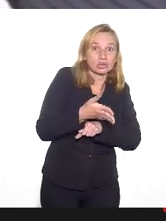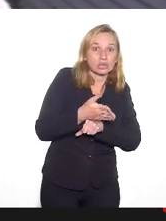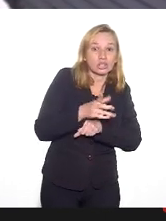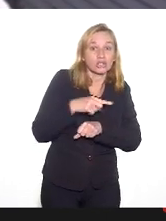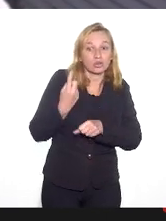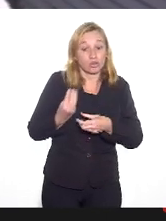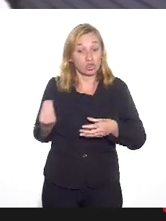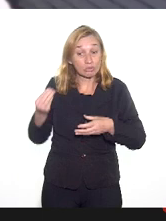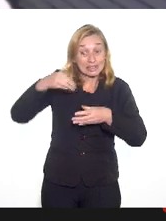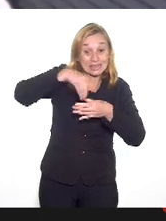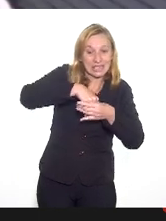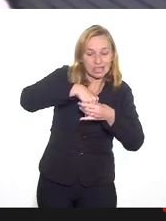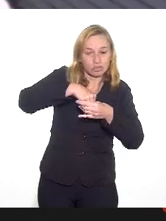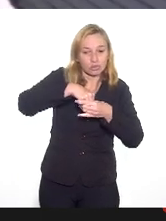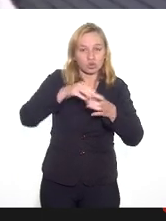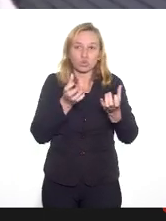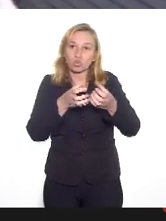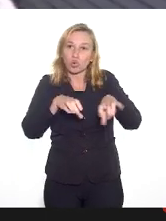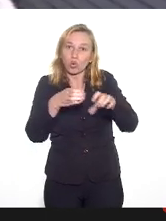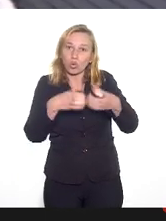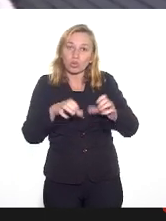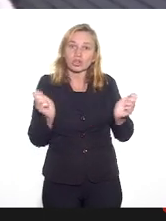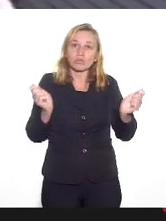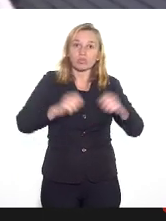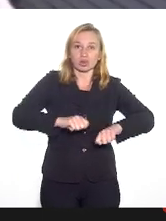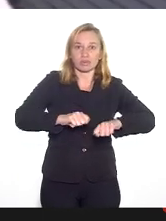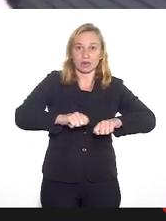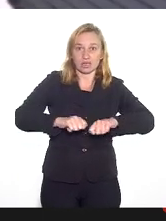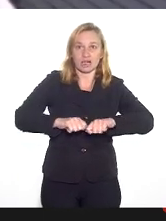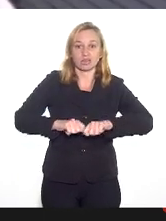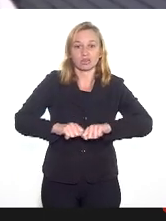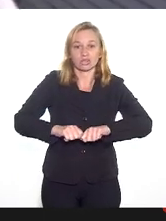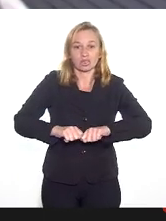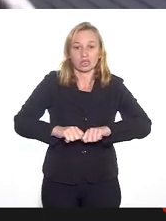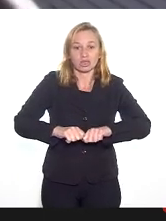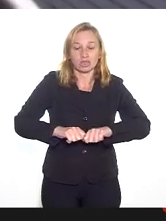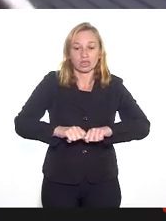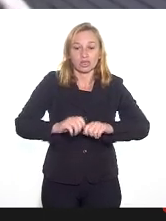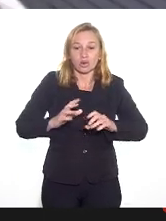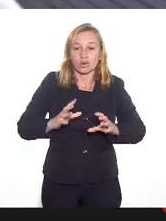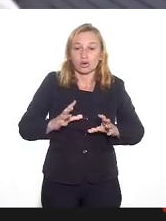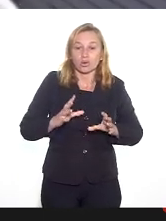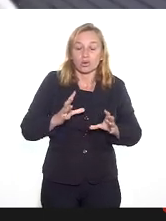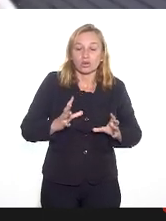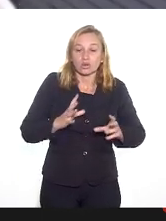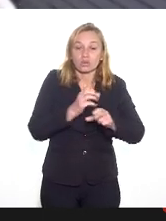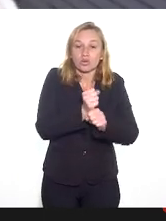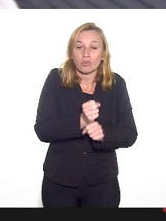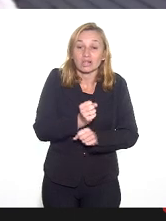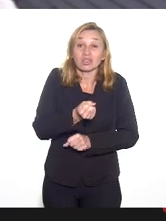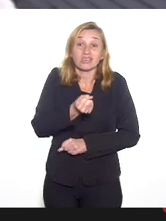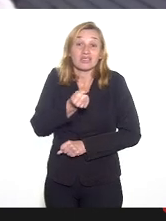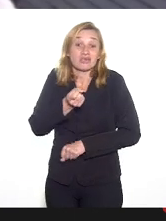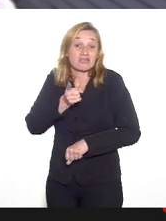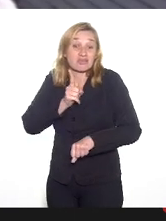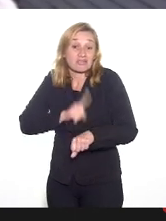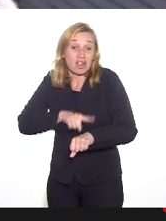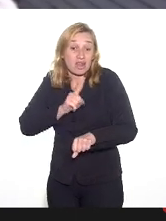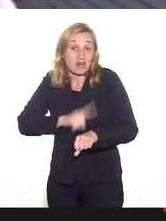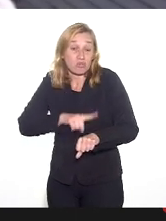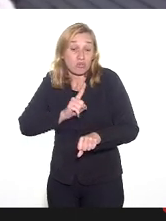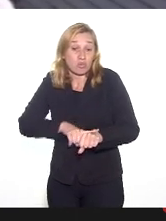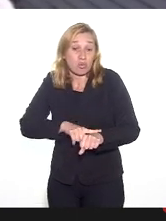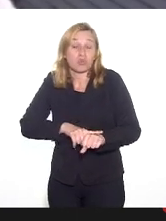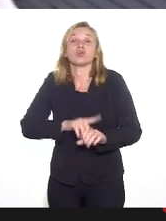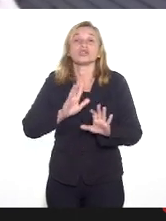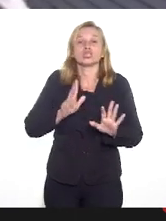dentro desses concursos, a possibilidade de contagem de tempo fictício, de pessoas que já